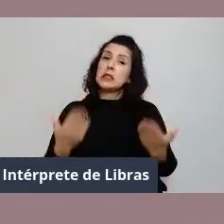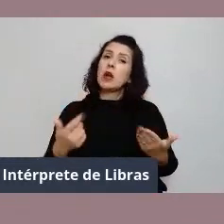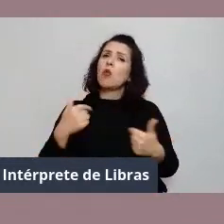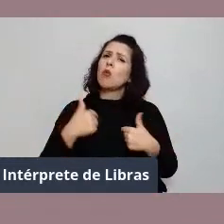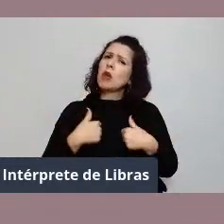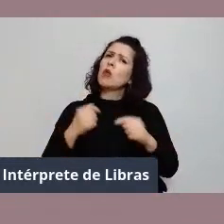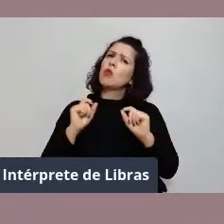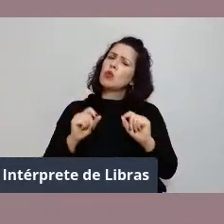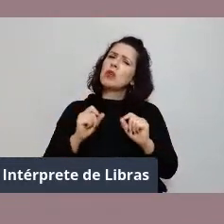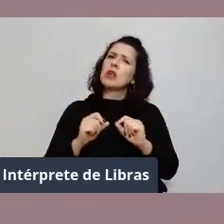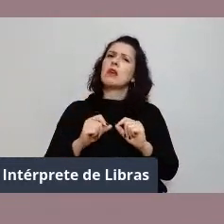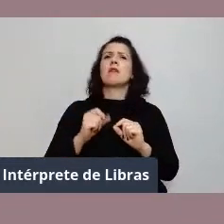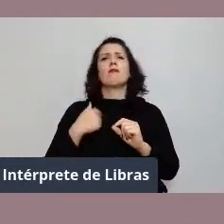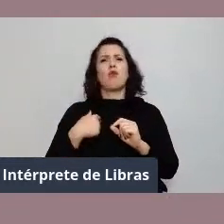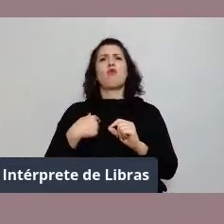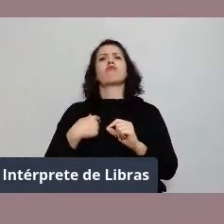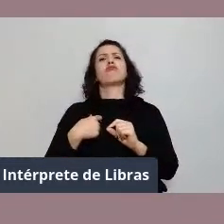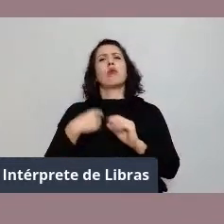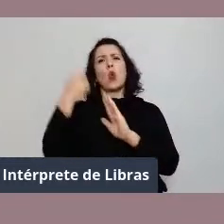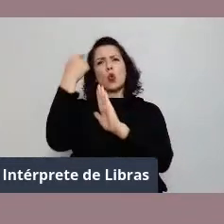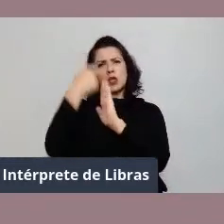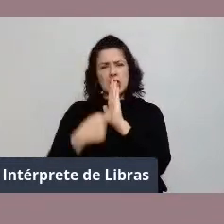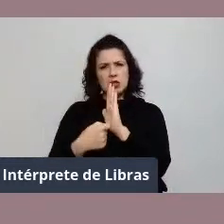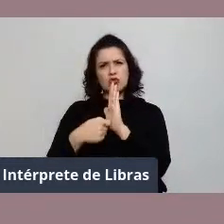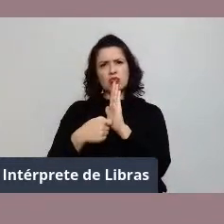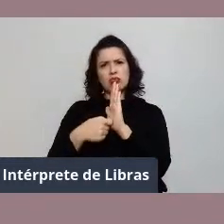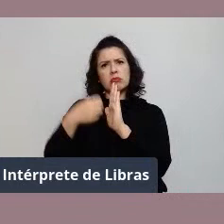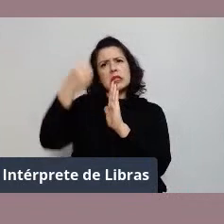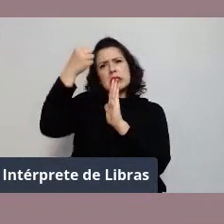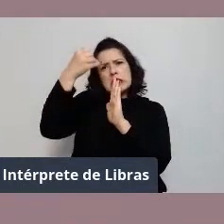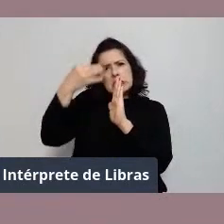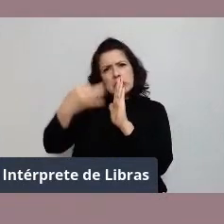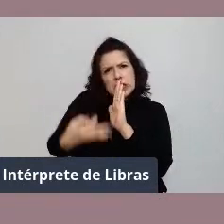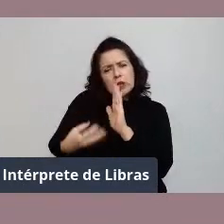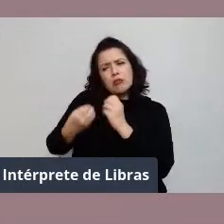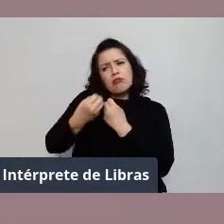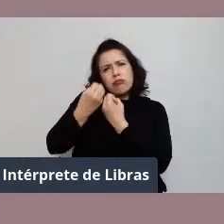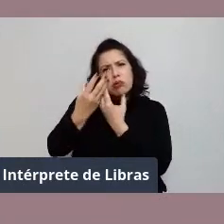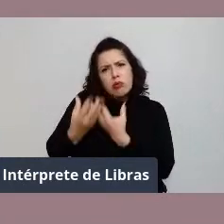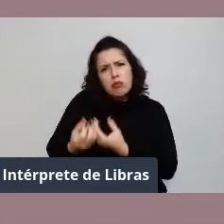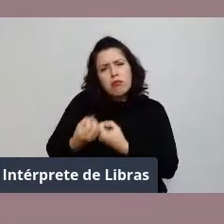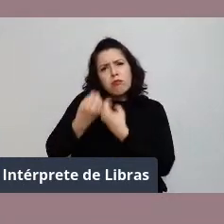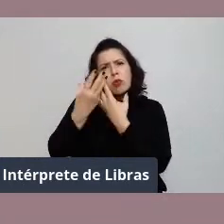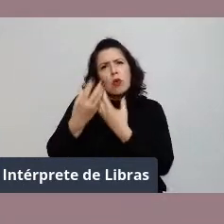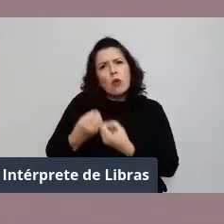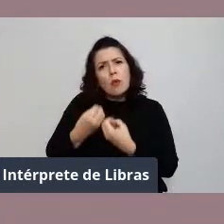construindo um relato de como que essa leitura se modificou.